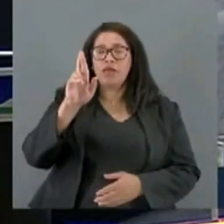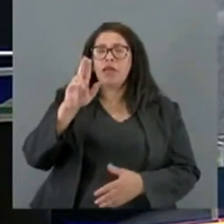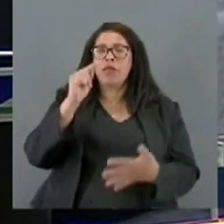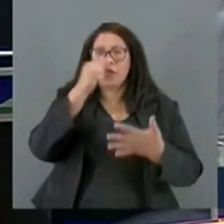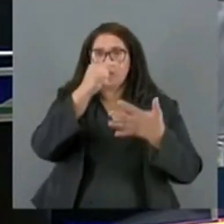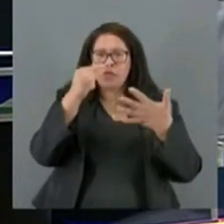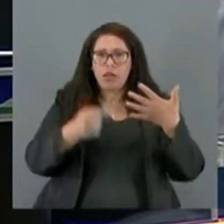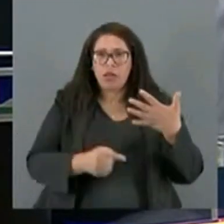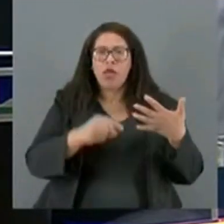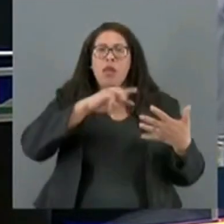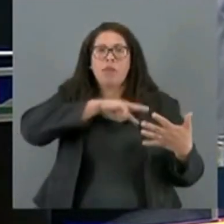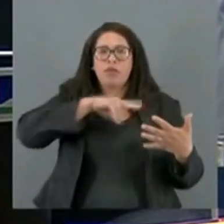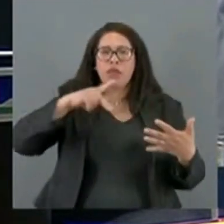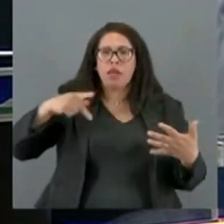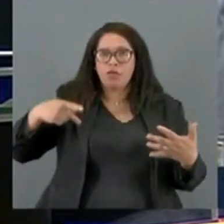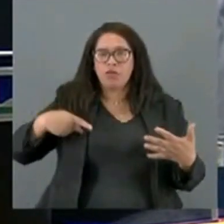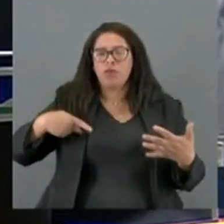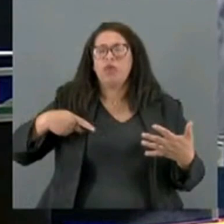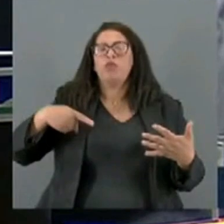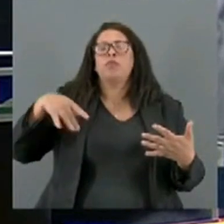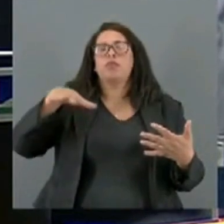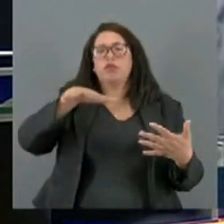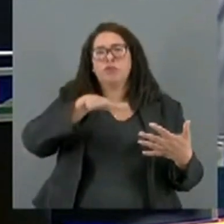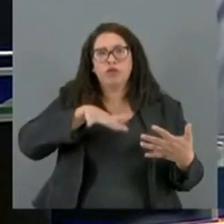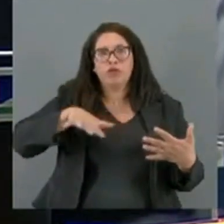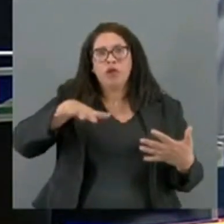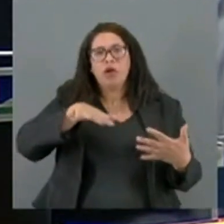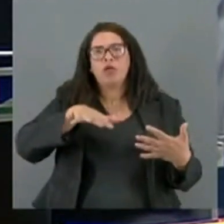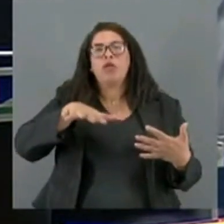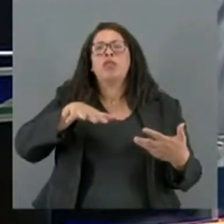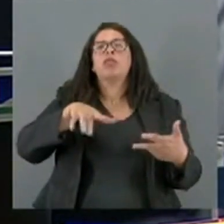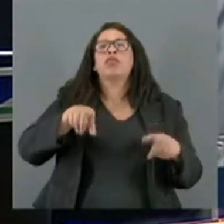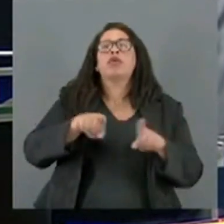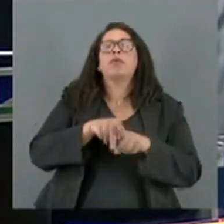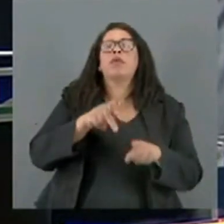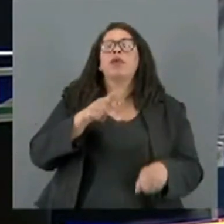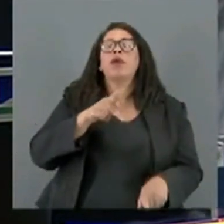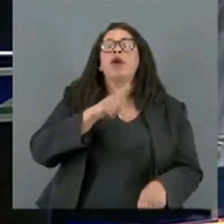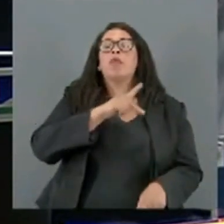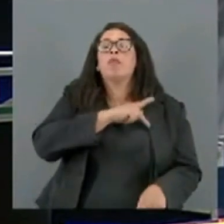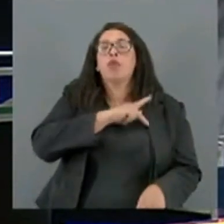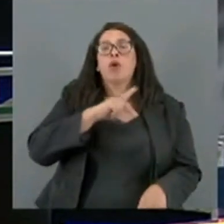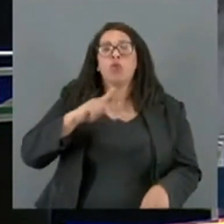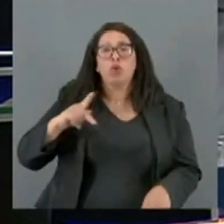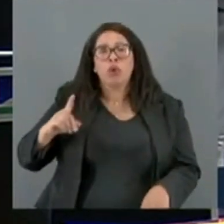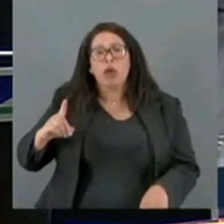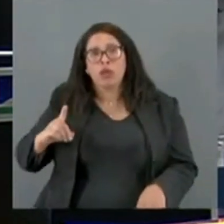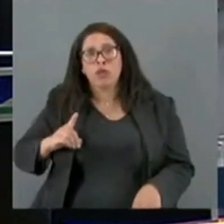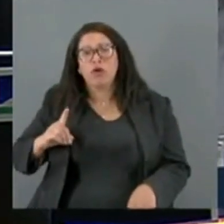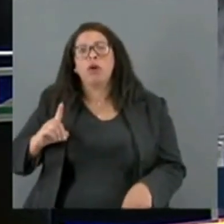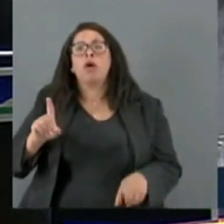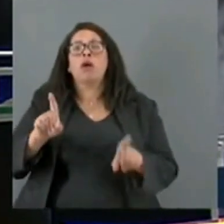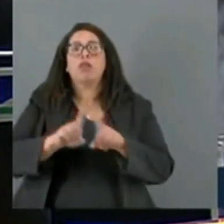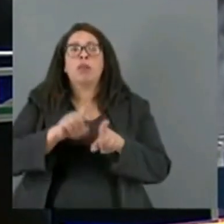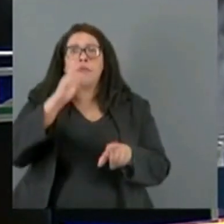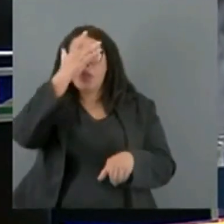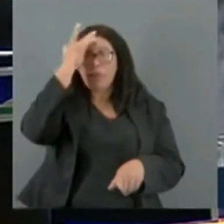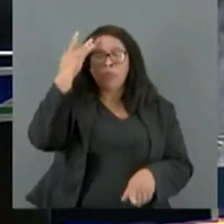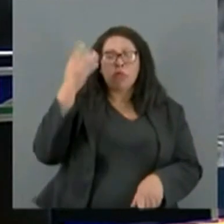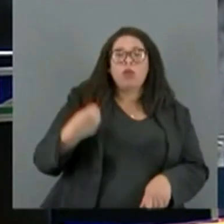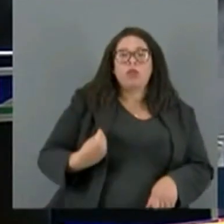diversos, Ministério Público em geral, procuradores e outros